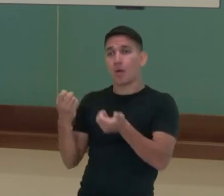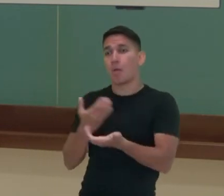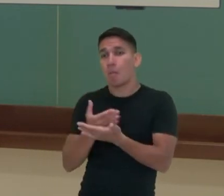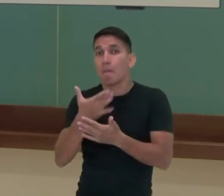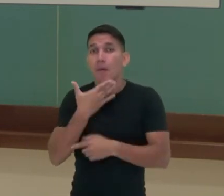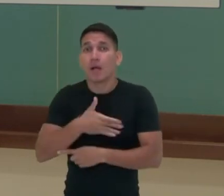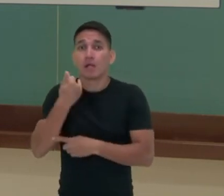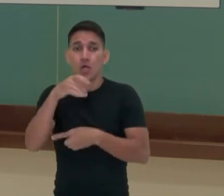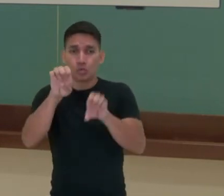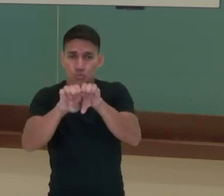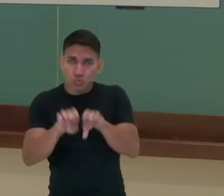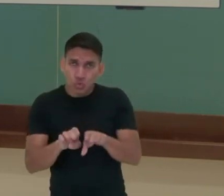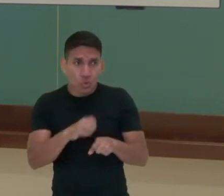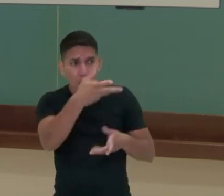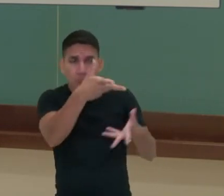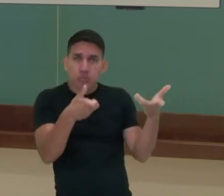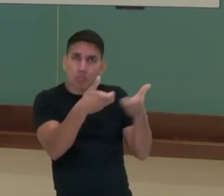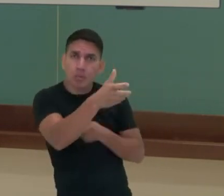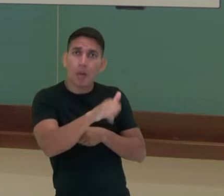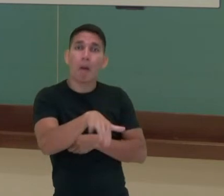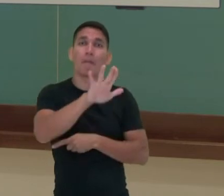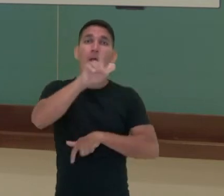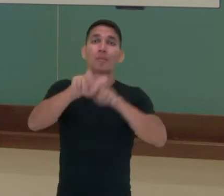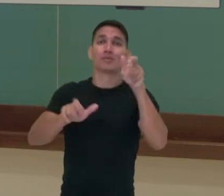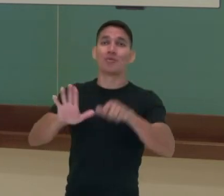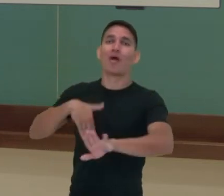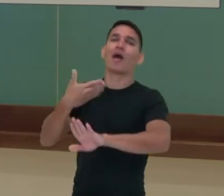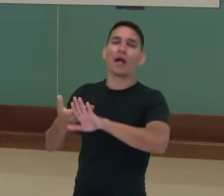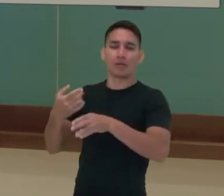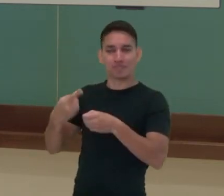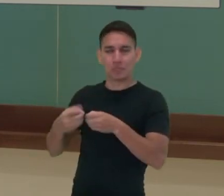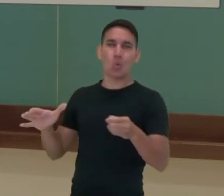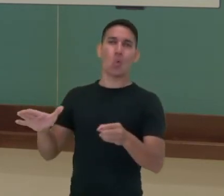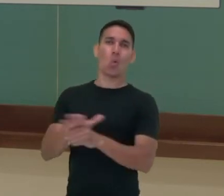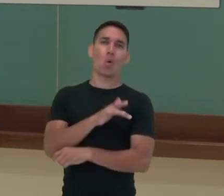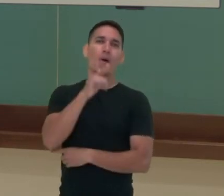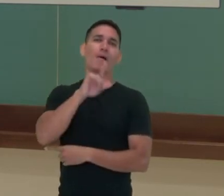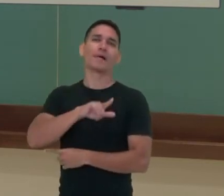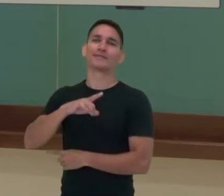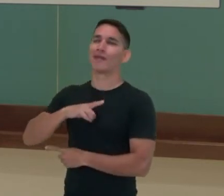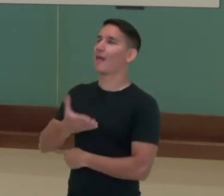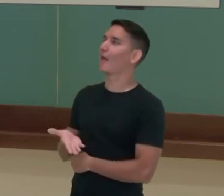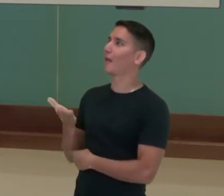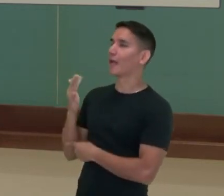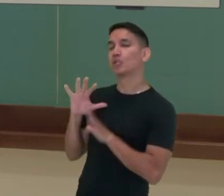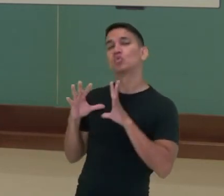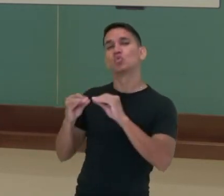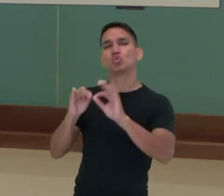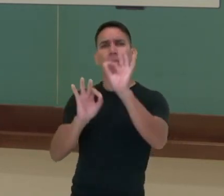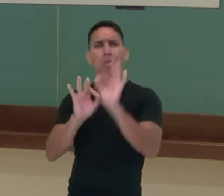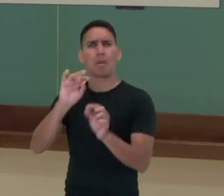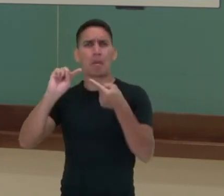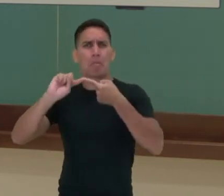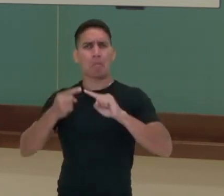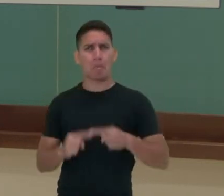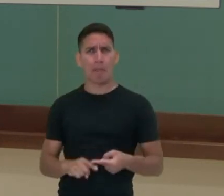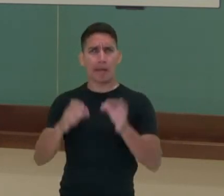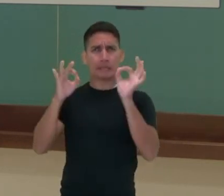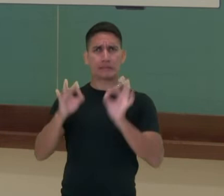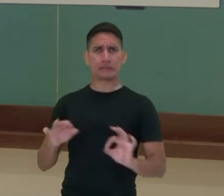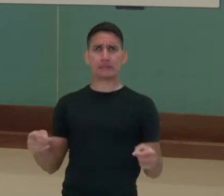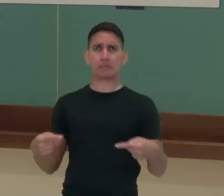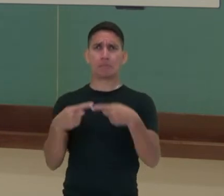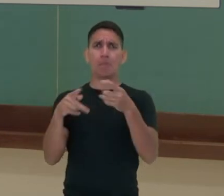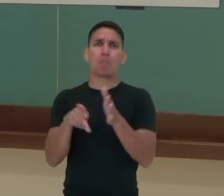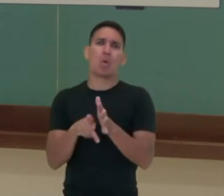atraindo mais e mais pessoas, até virar uma cidade bem completa, né? Com toda a infraestrutura aí de uma cidade de